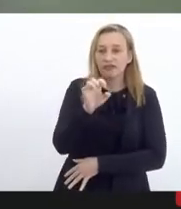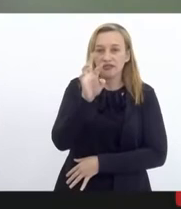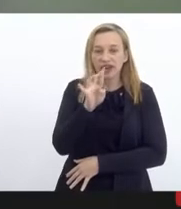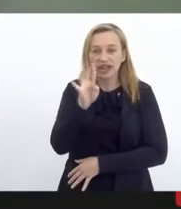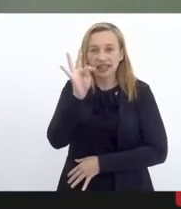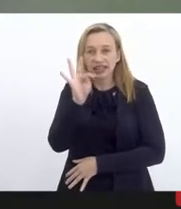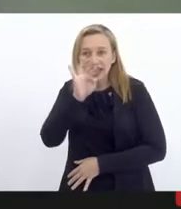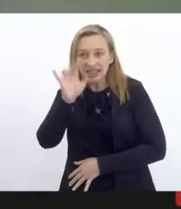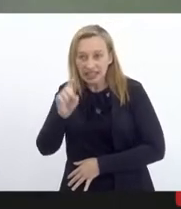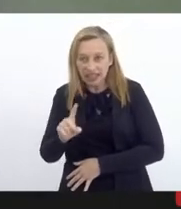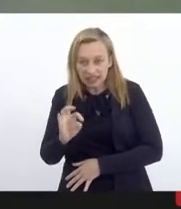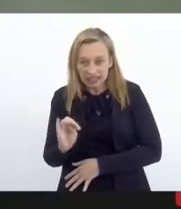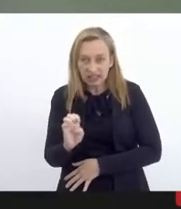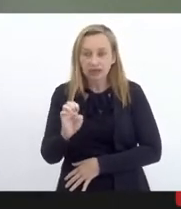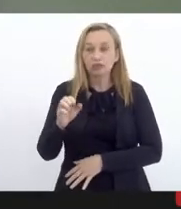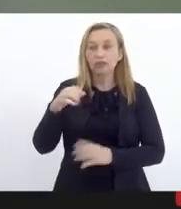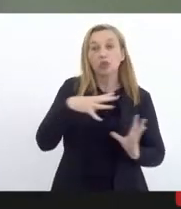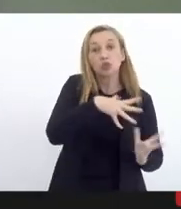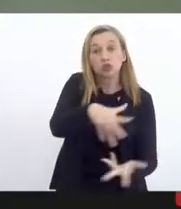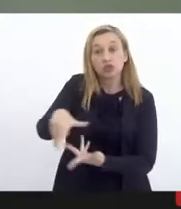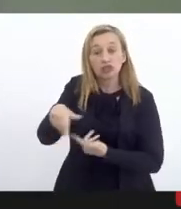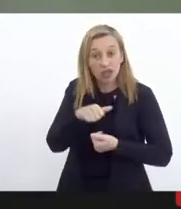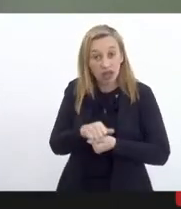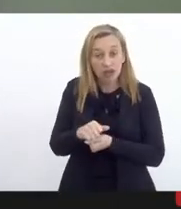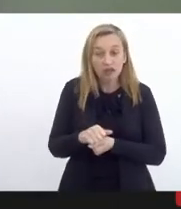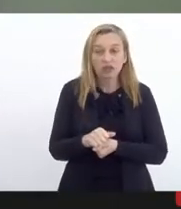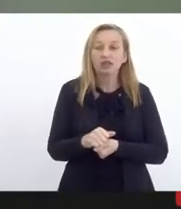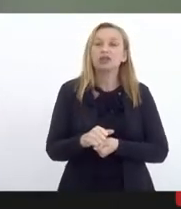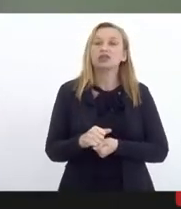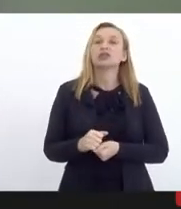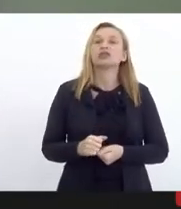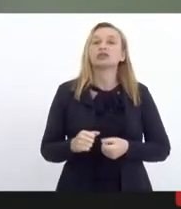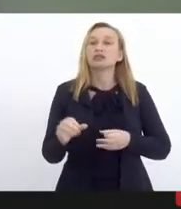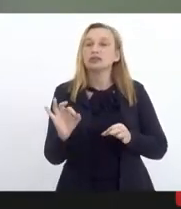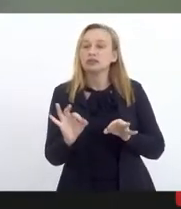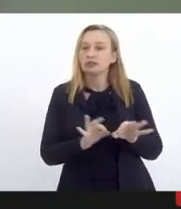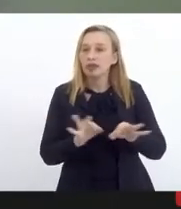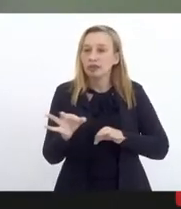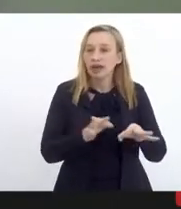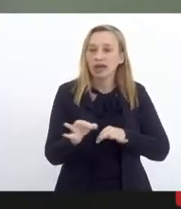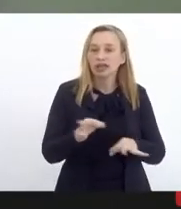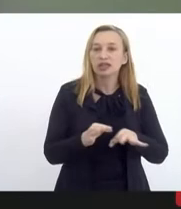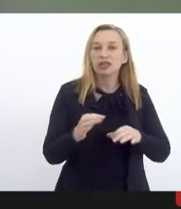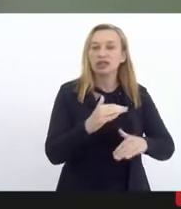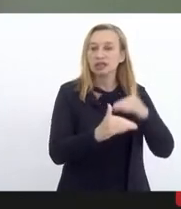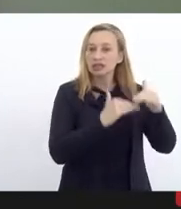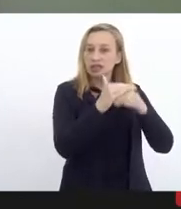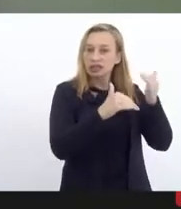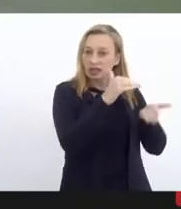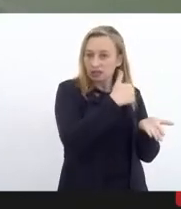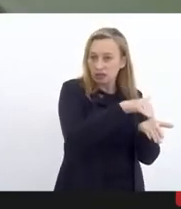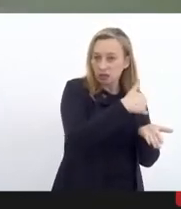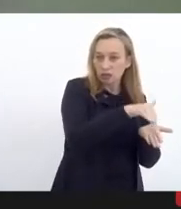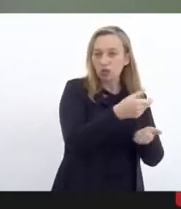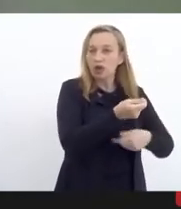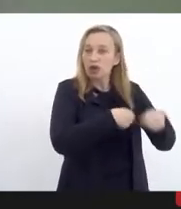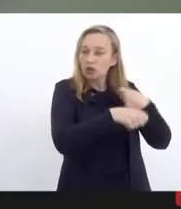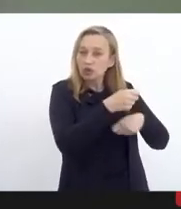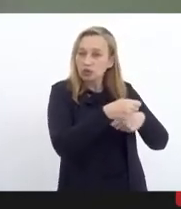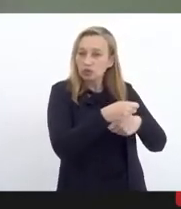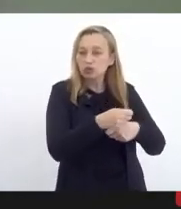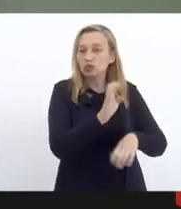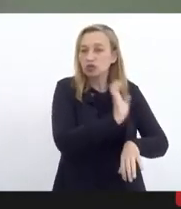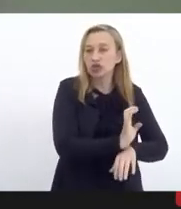mundiais com memorandos de entendimento sendo elaborados tanto com a Secretaria de Desenvolvimento Econômico do